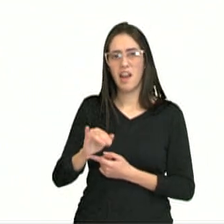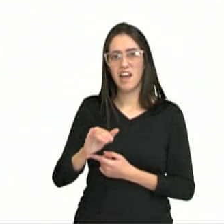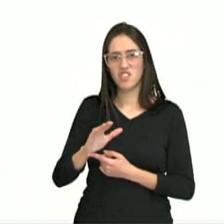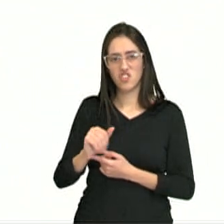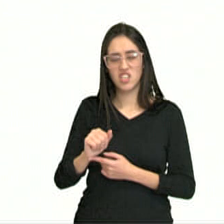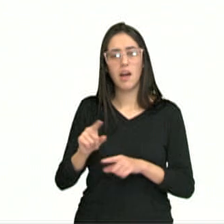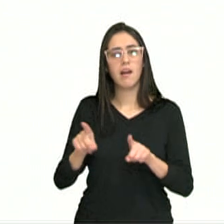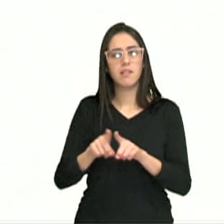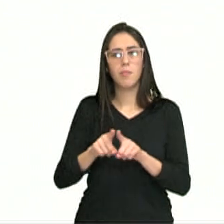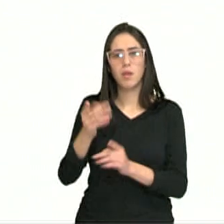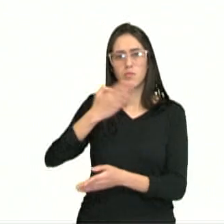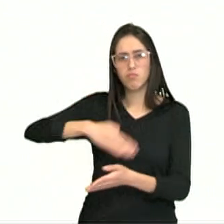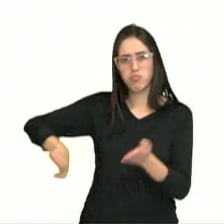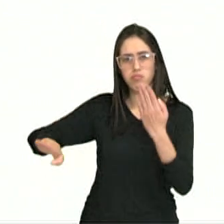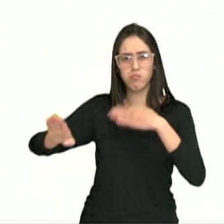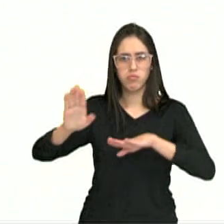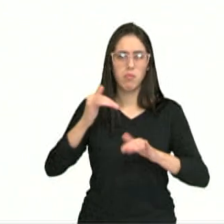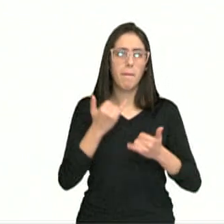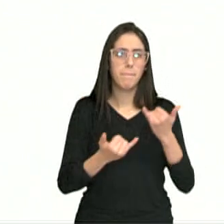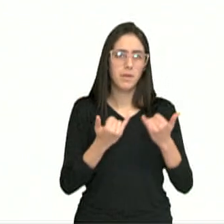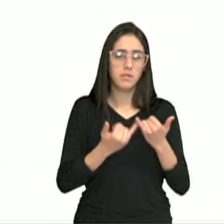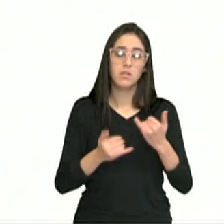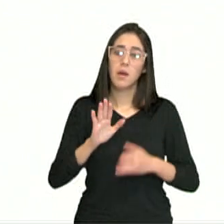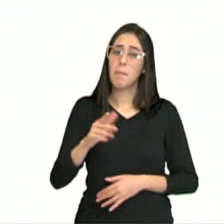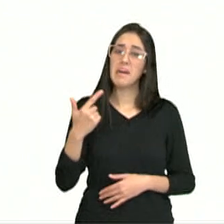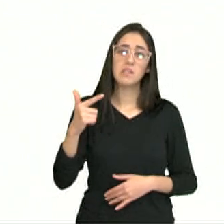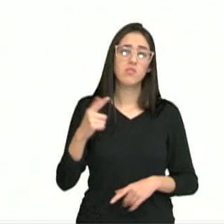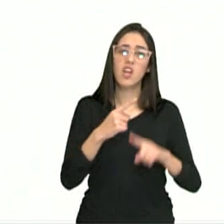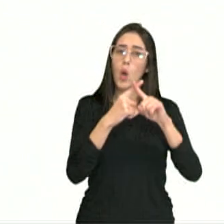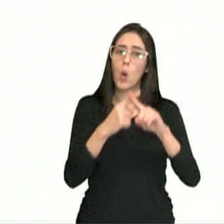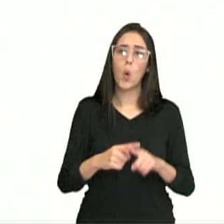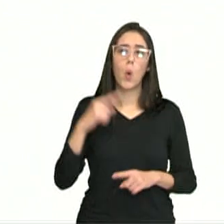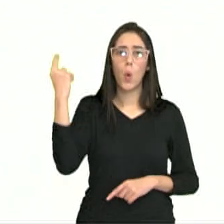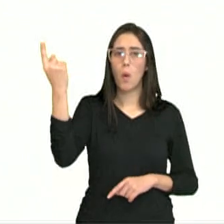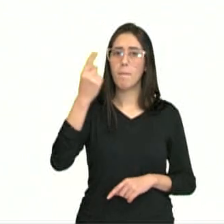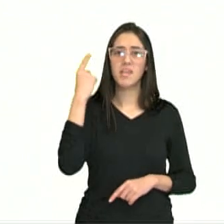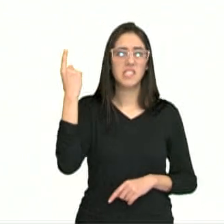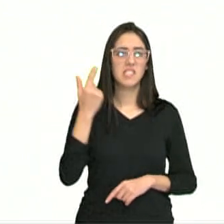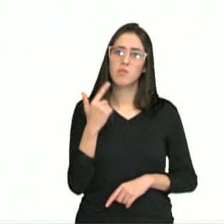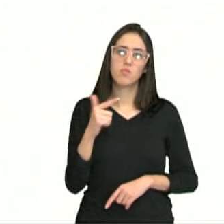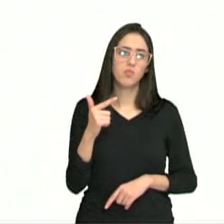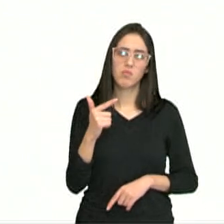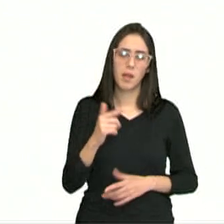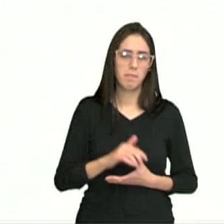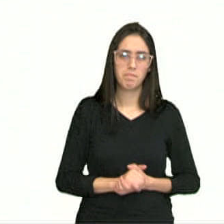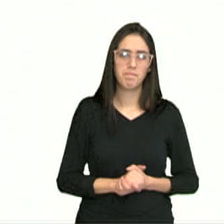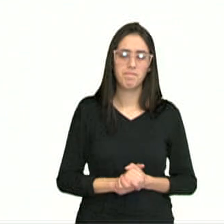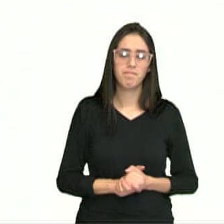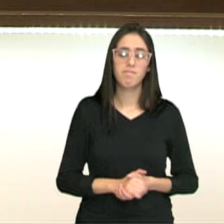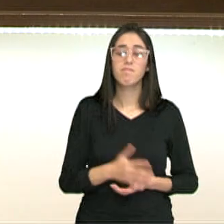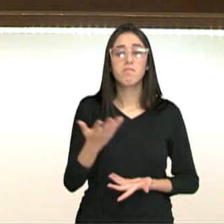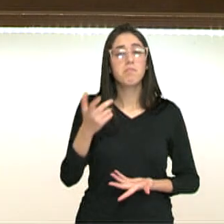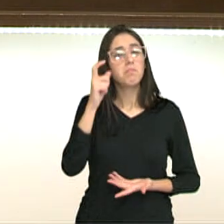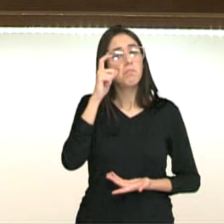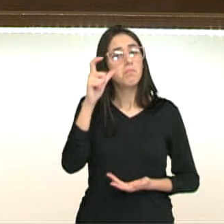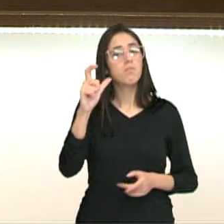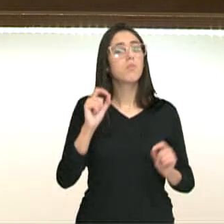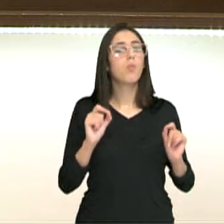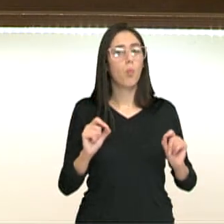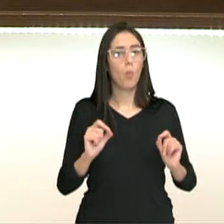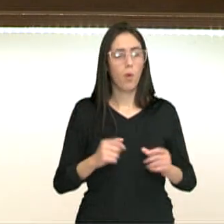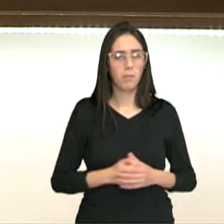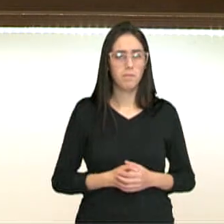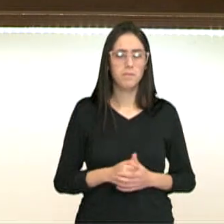existe nenhuma pontuação nem competição entre os tracers, que são os praticantes. Gente, o que é interessante com isso? Se